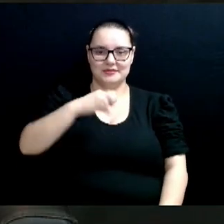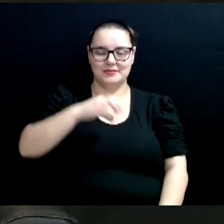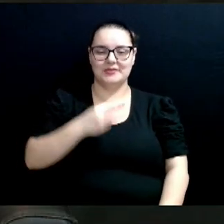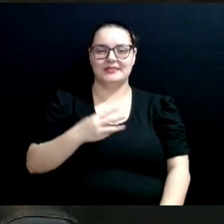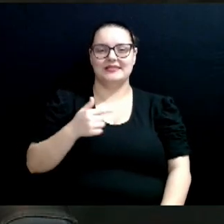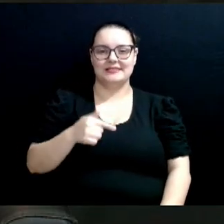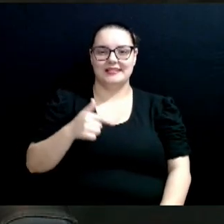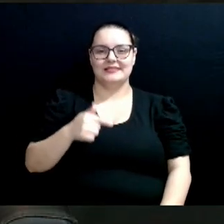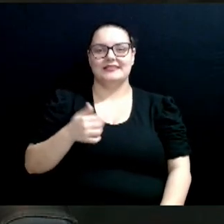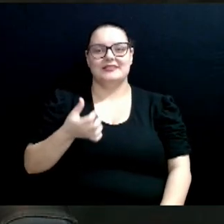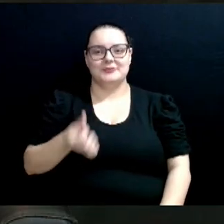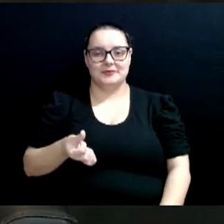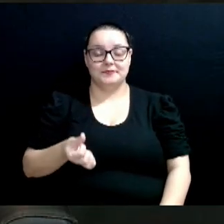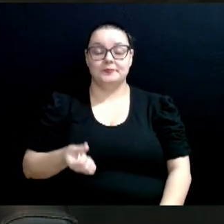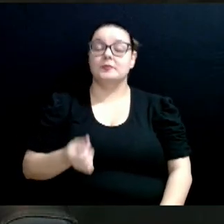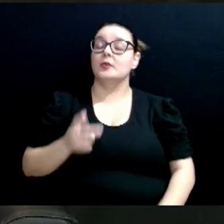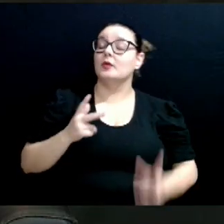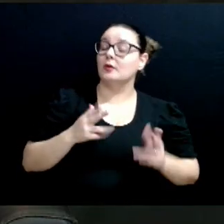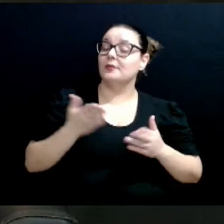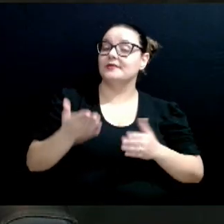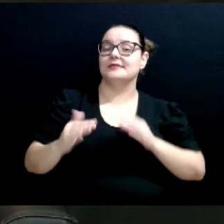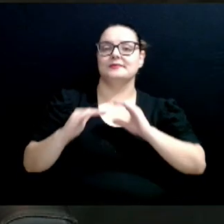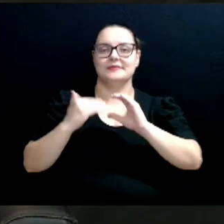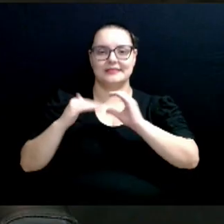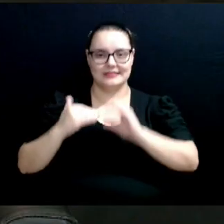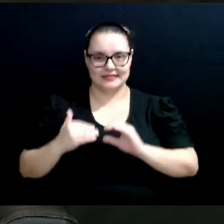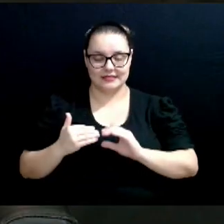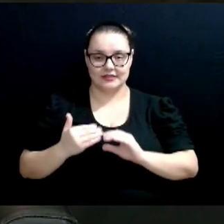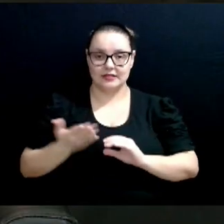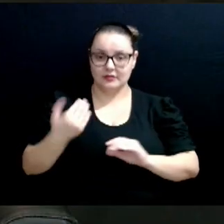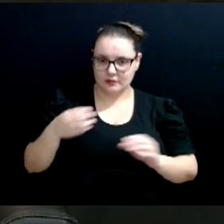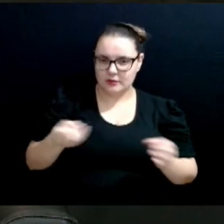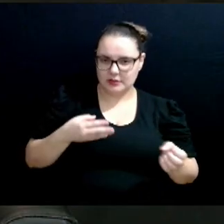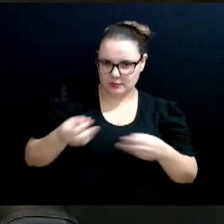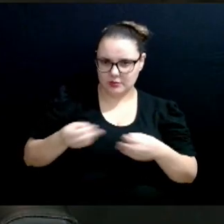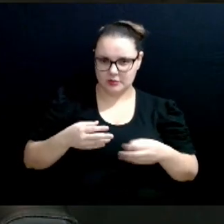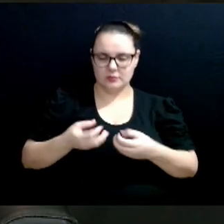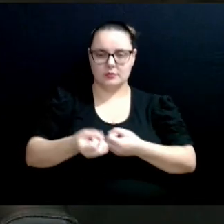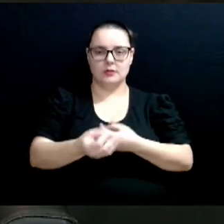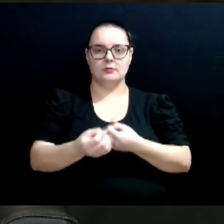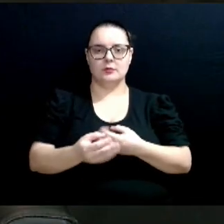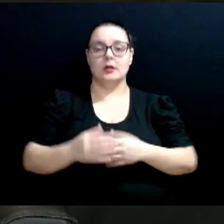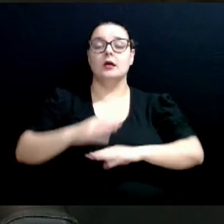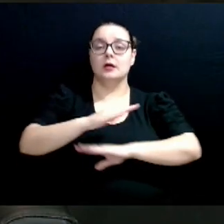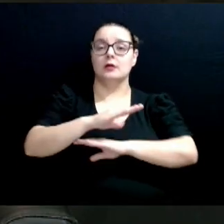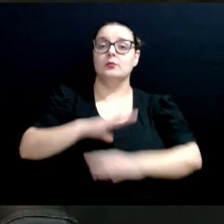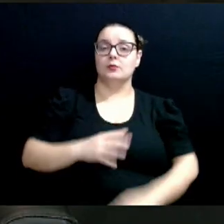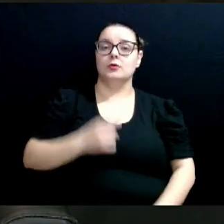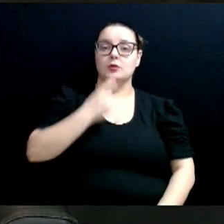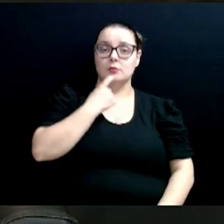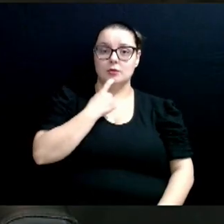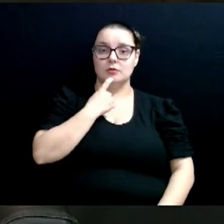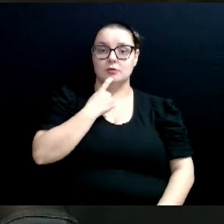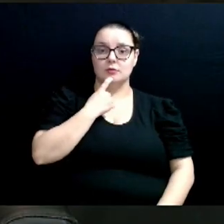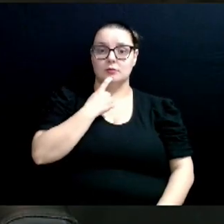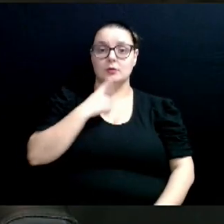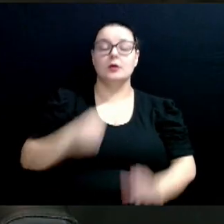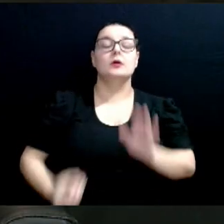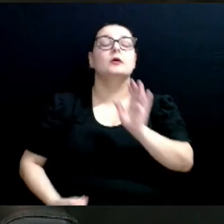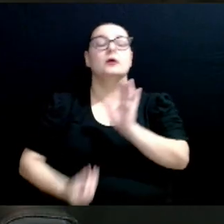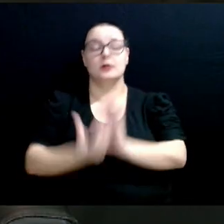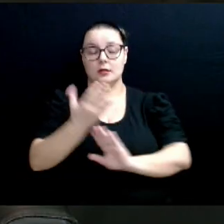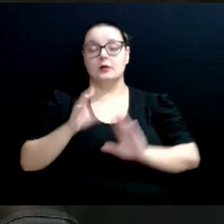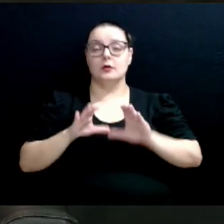19978293776. Enquanto você manda a sua mensagem, vamos atualizar algumas informações. A Câmara Municipal de Campinas instituiu uma comissão de